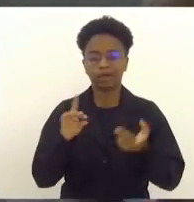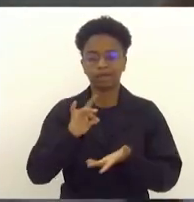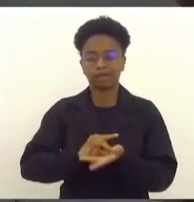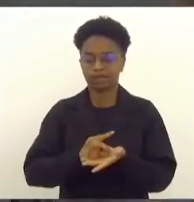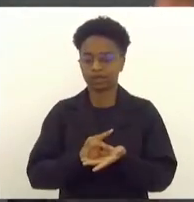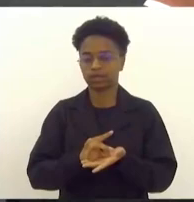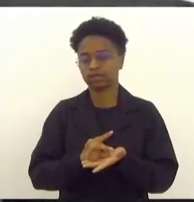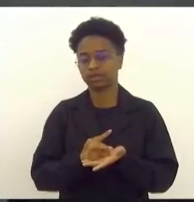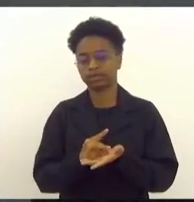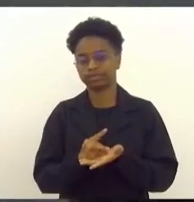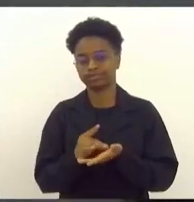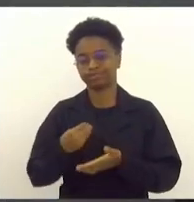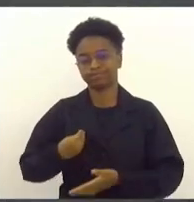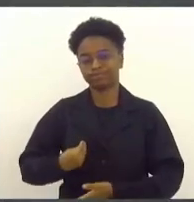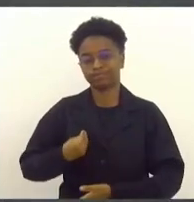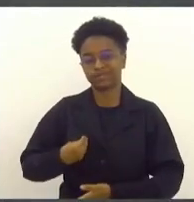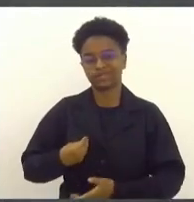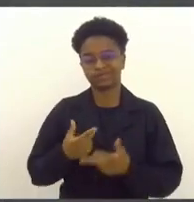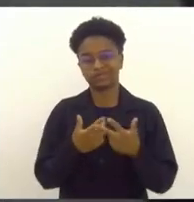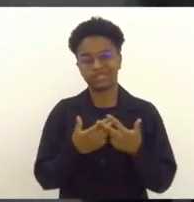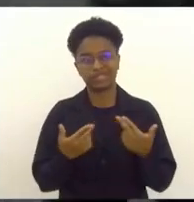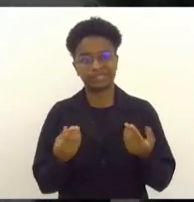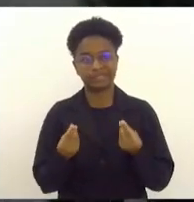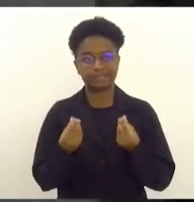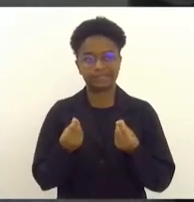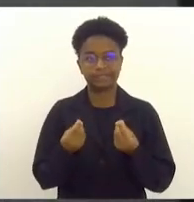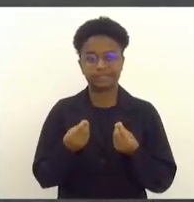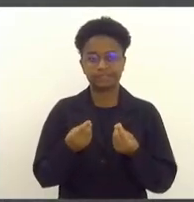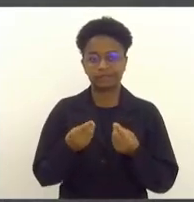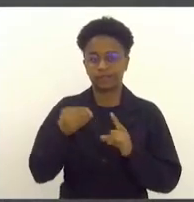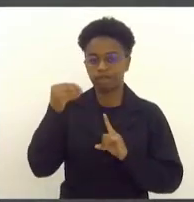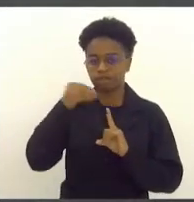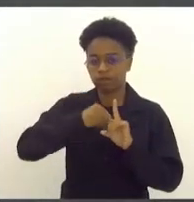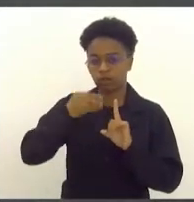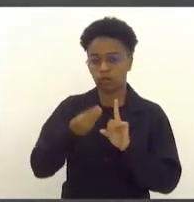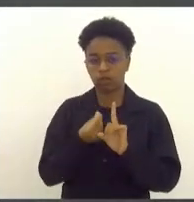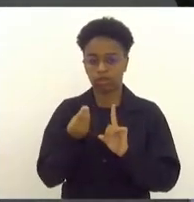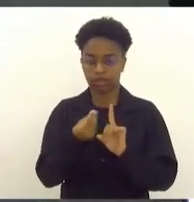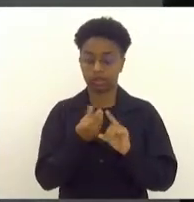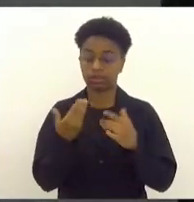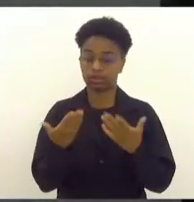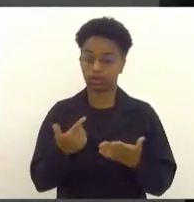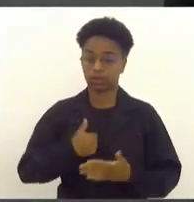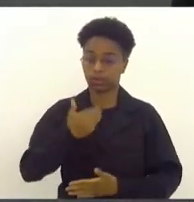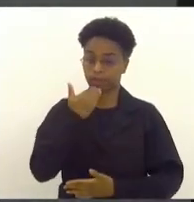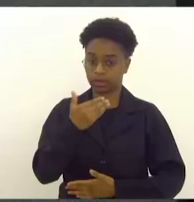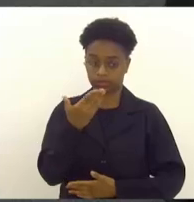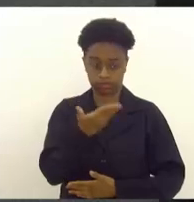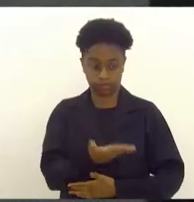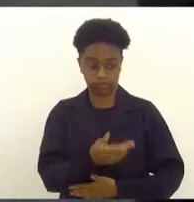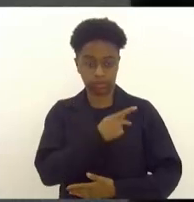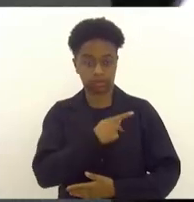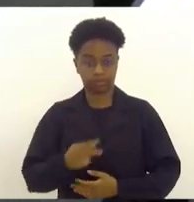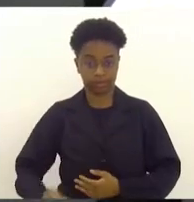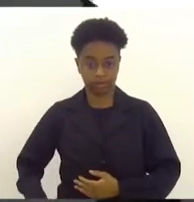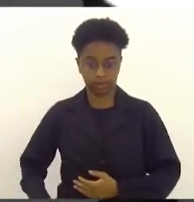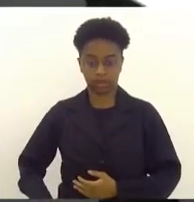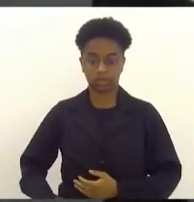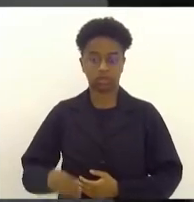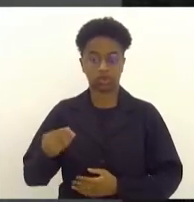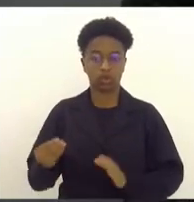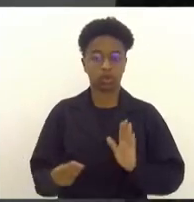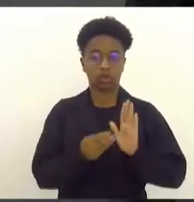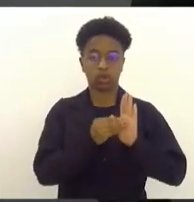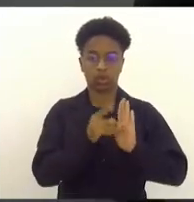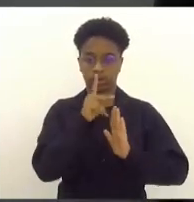colocadas numa situação de vulnerabilidade então peço o senhor presidente que possa colocar o